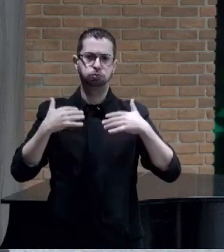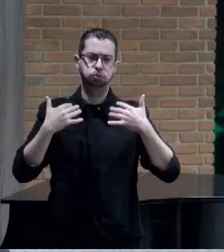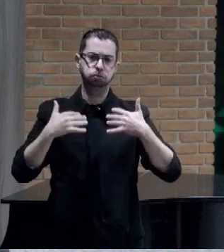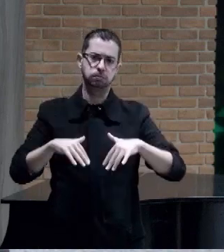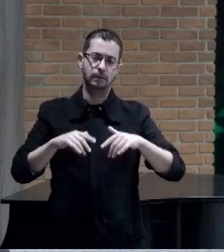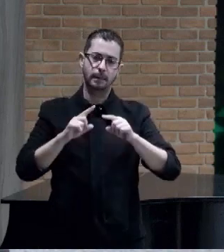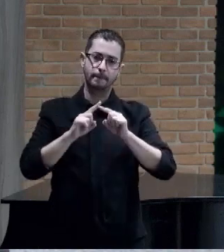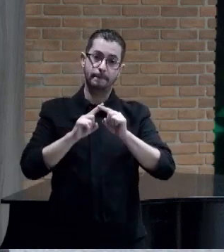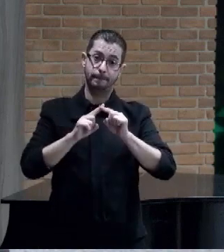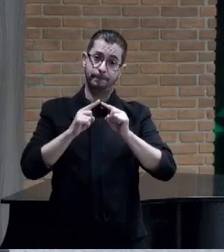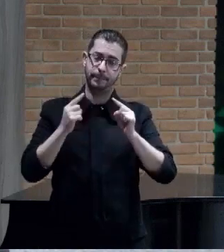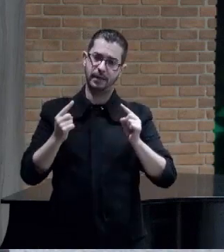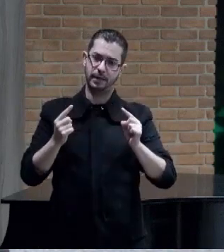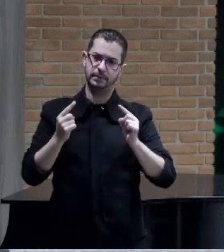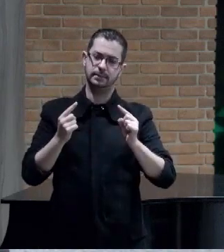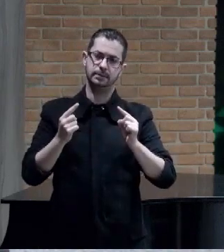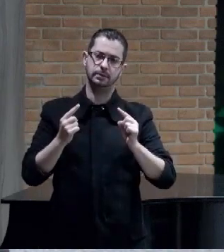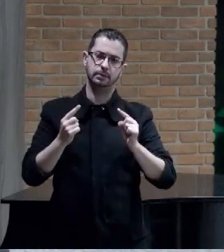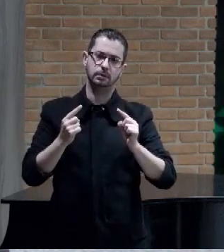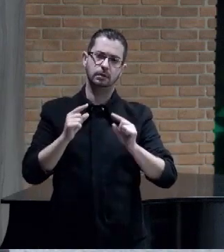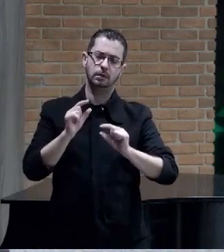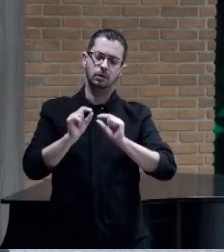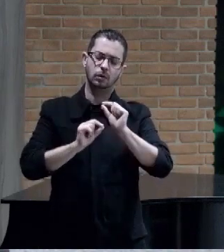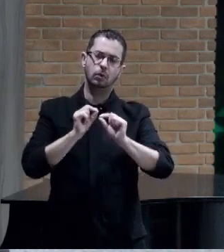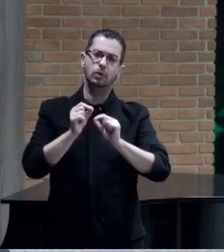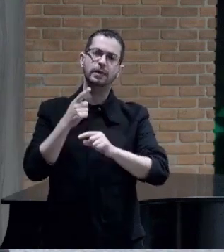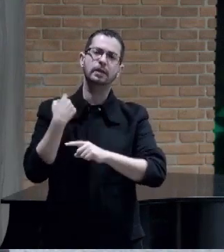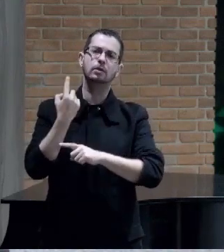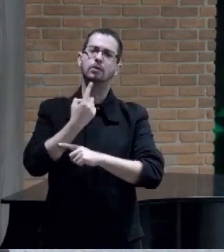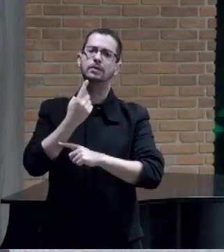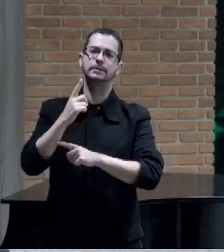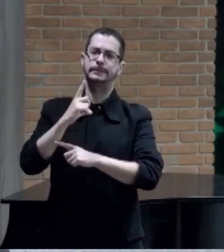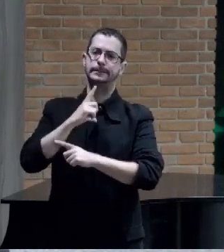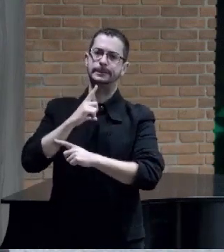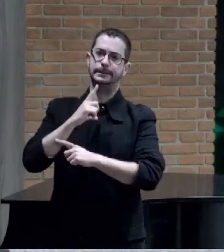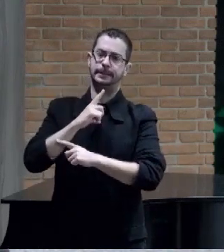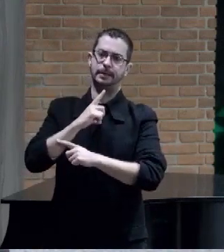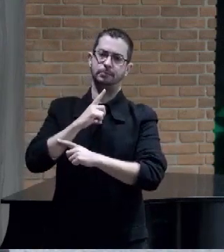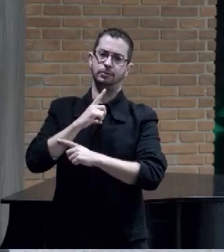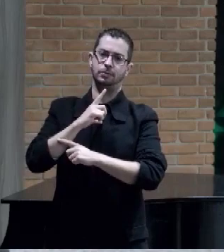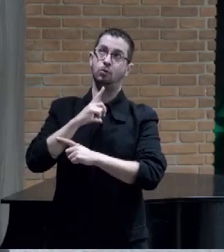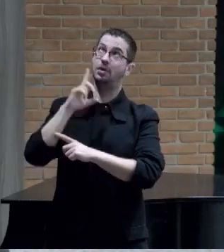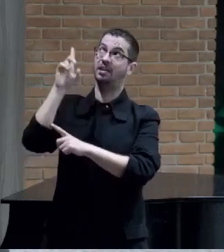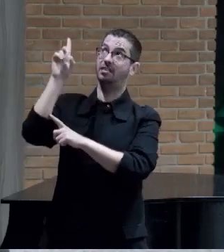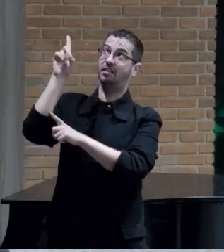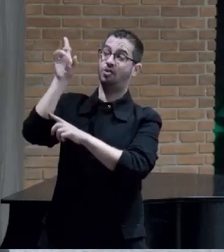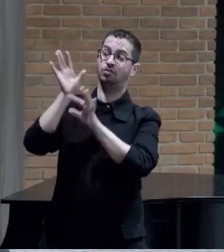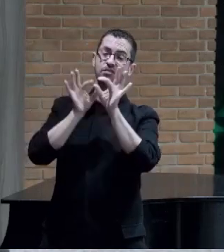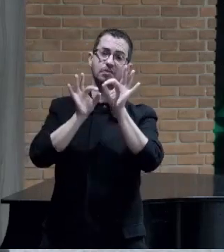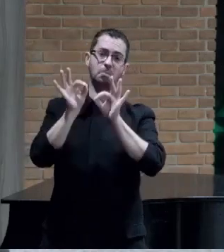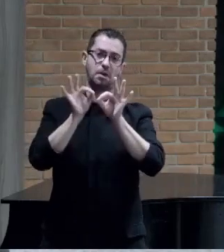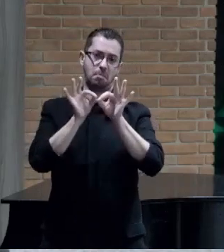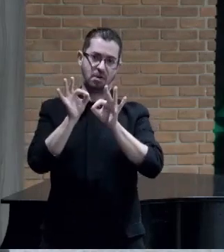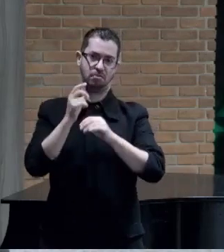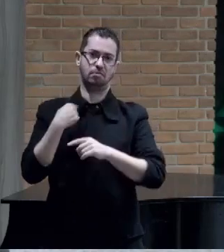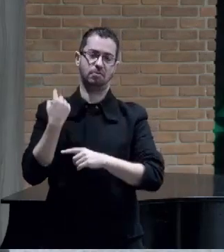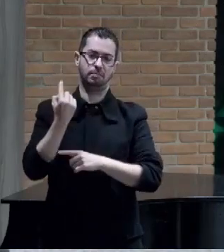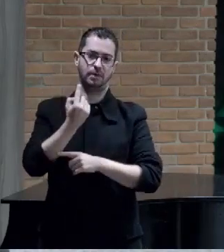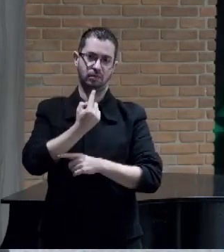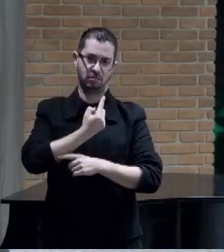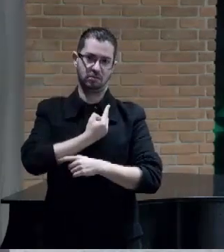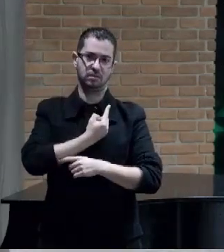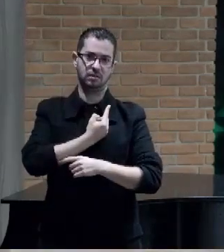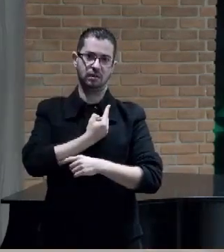Mas o que nós encontramos? Ou o que Deus tem para nós, né,